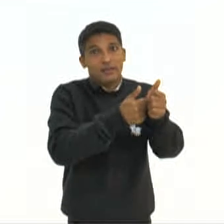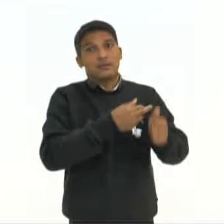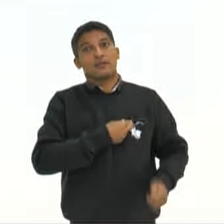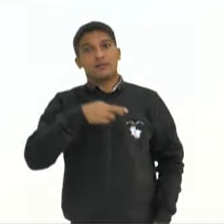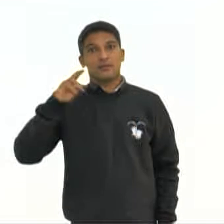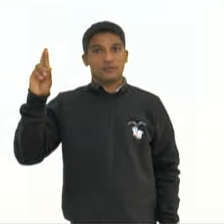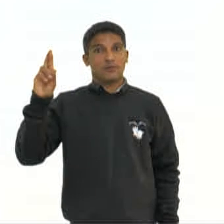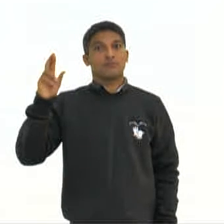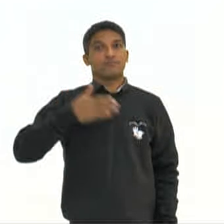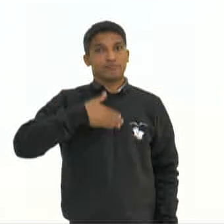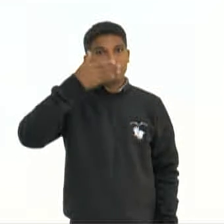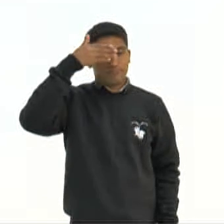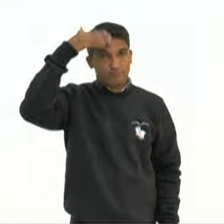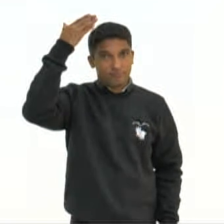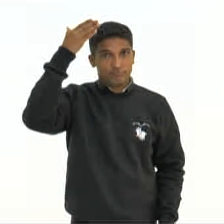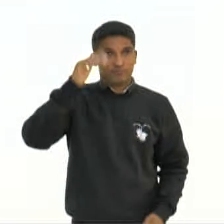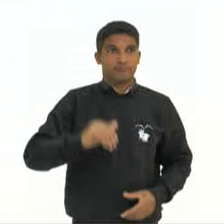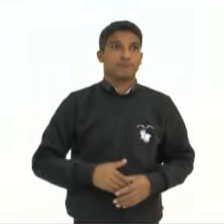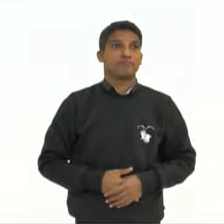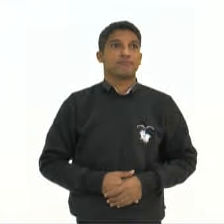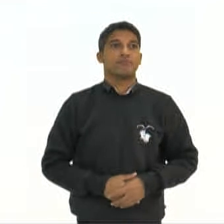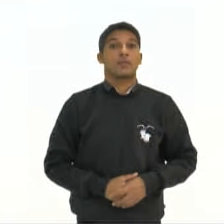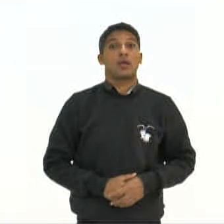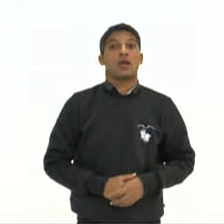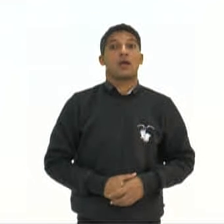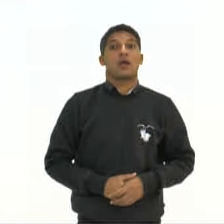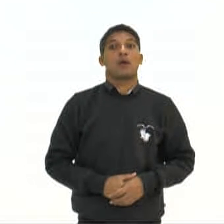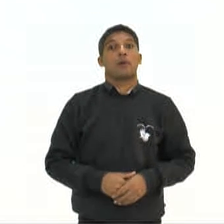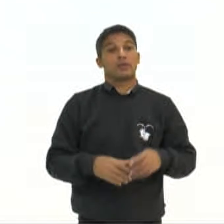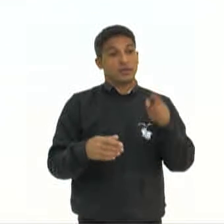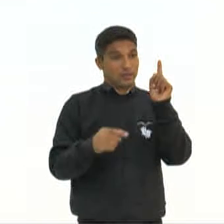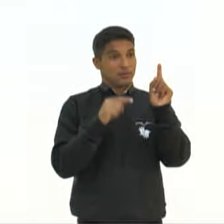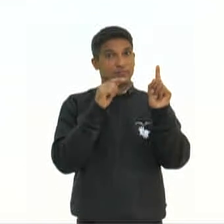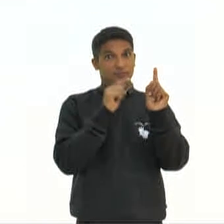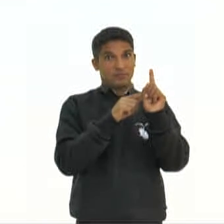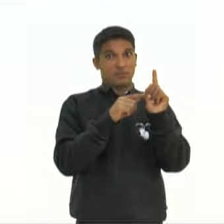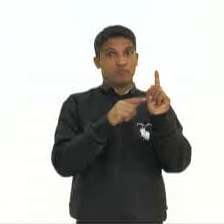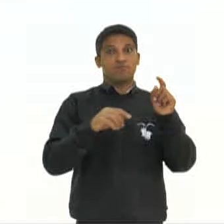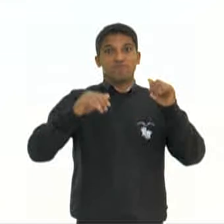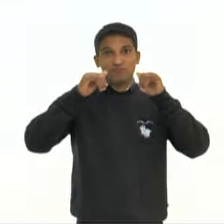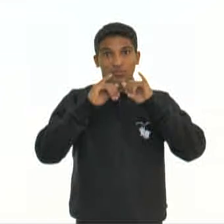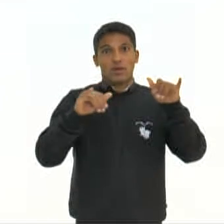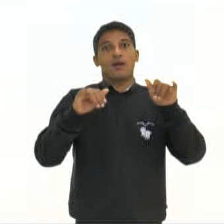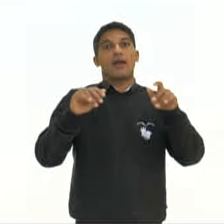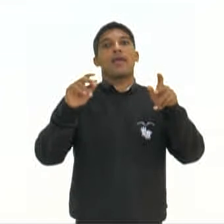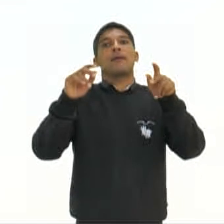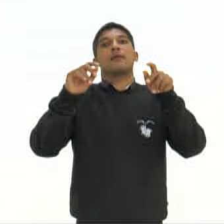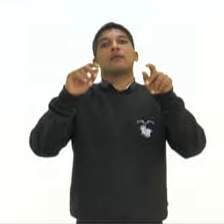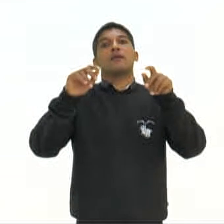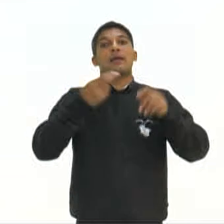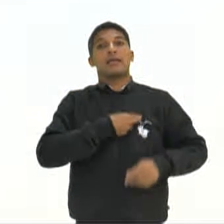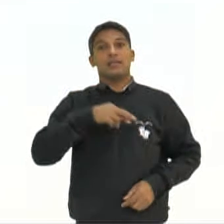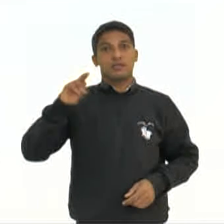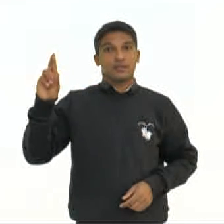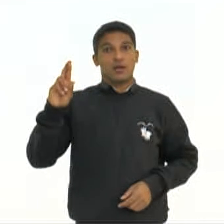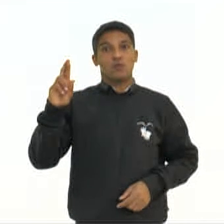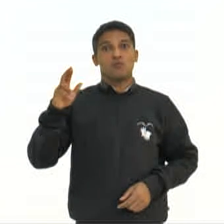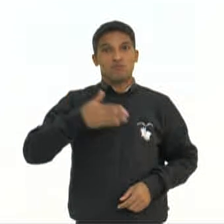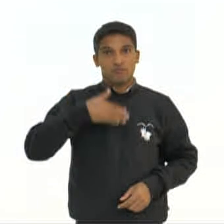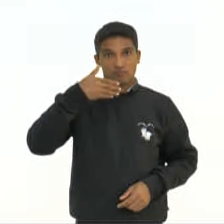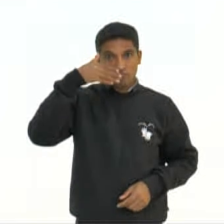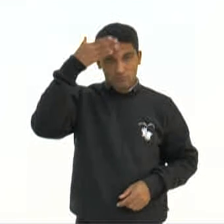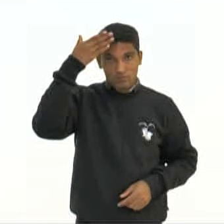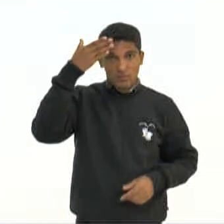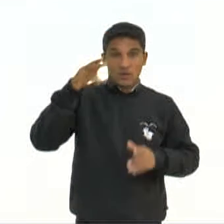generosidade entre as pessoas. No entanto, os jornais veiculam com frequência notícias sobre